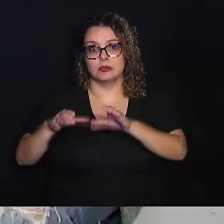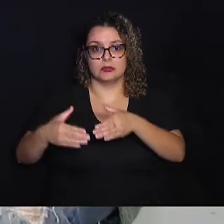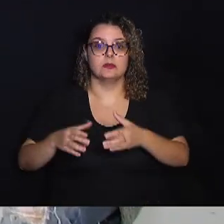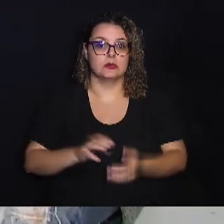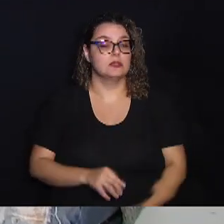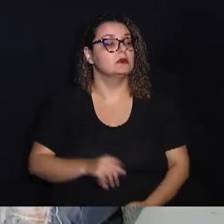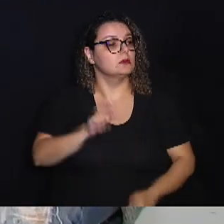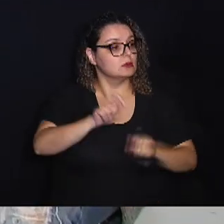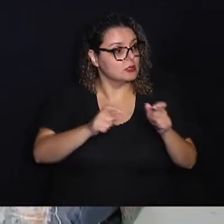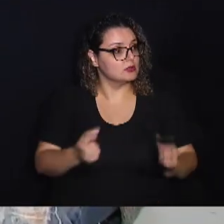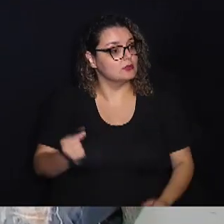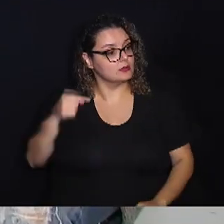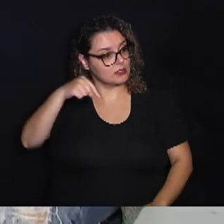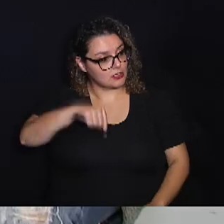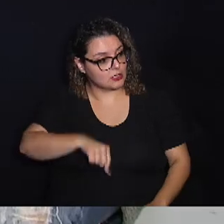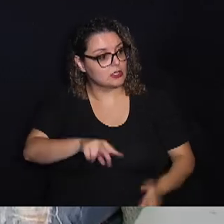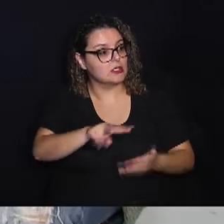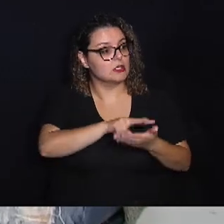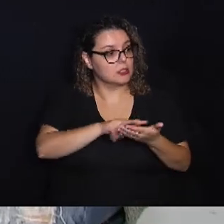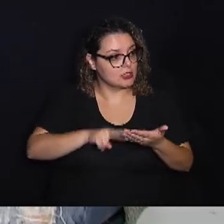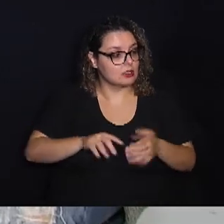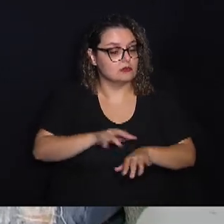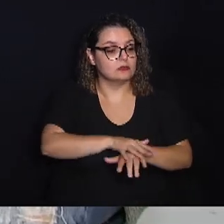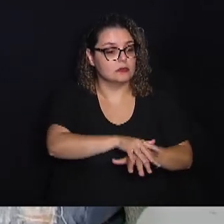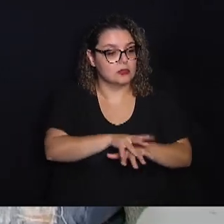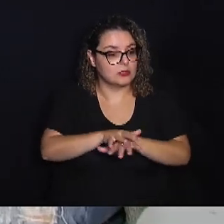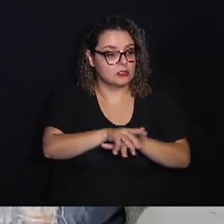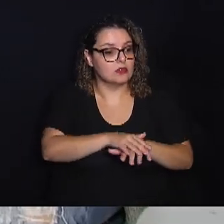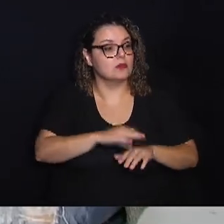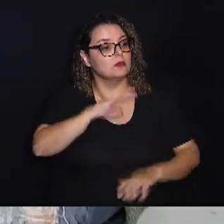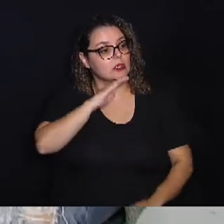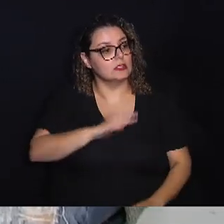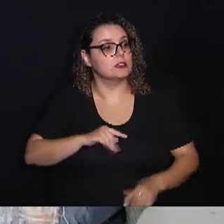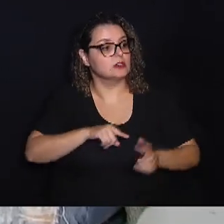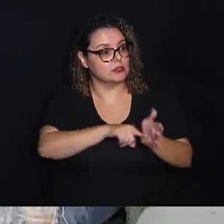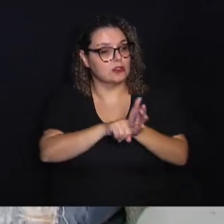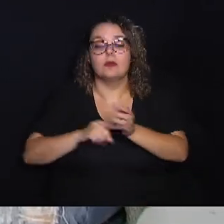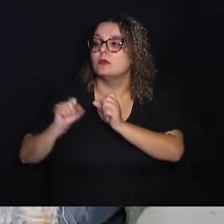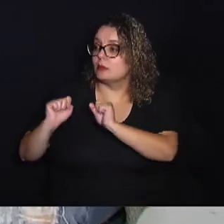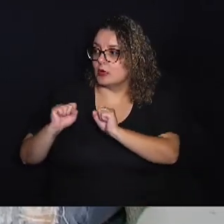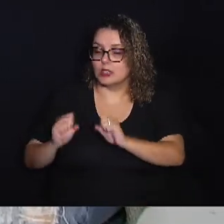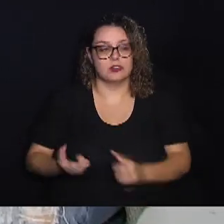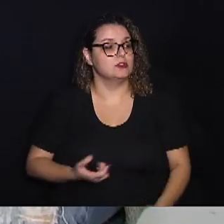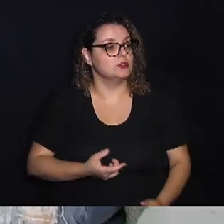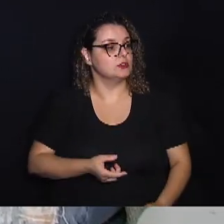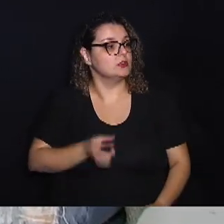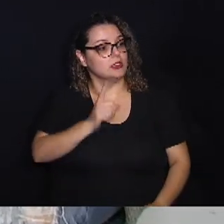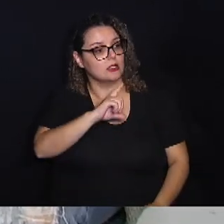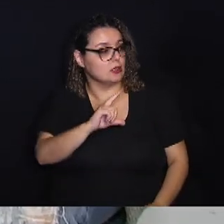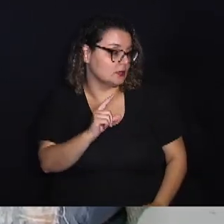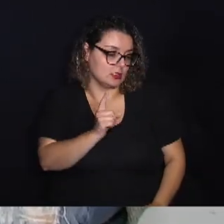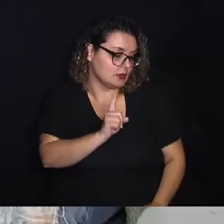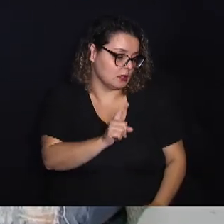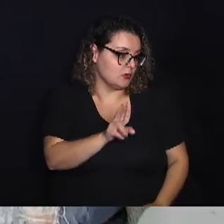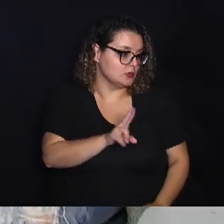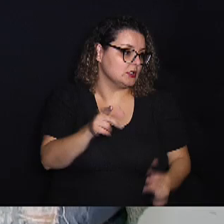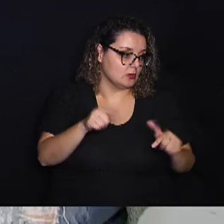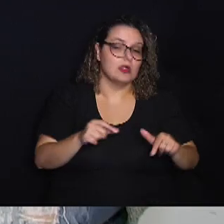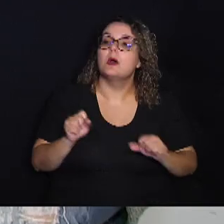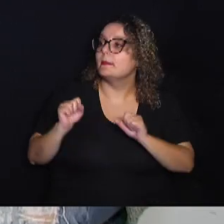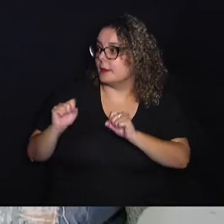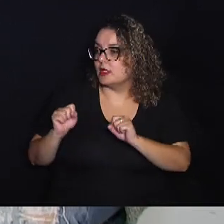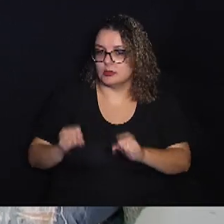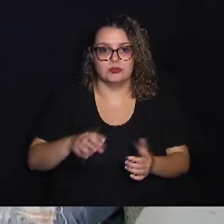vir aqui, ler um livro, Pode. passar uma tarde pesquisando e ir Pode. embora sem ser usuário do espaço. Pode. É um